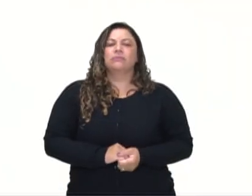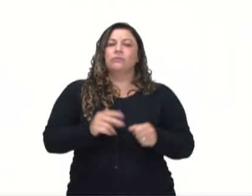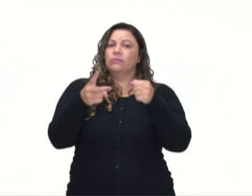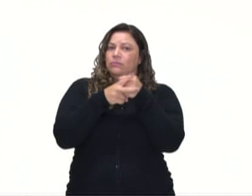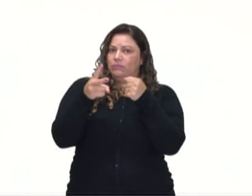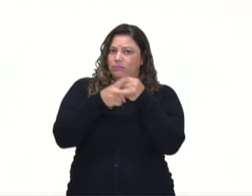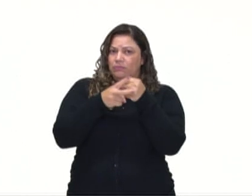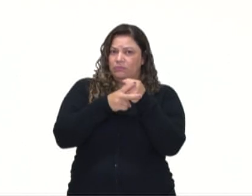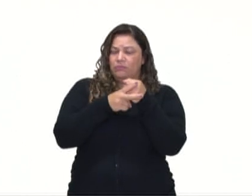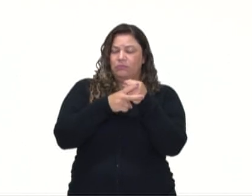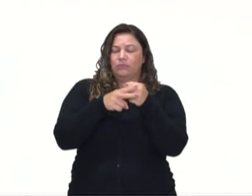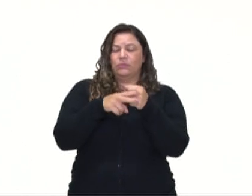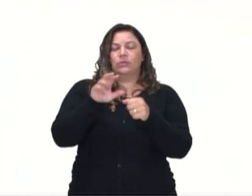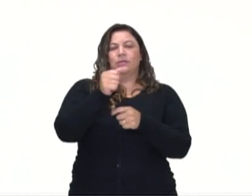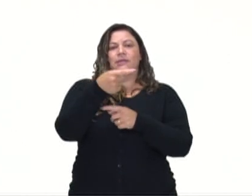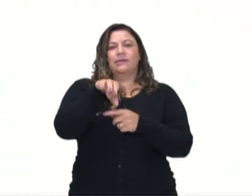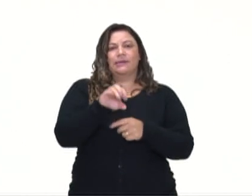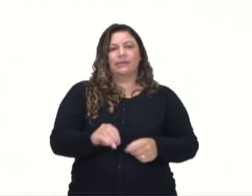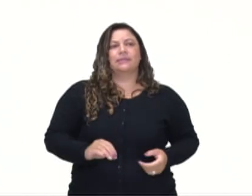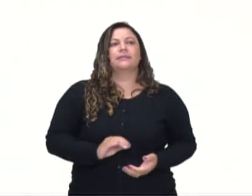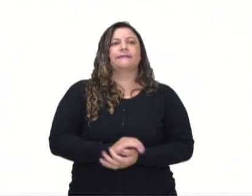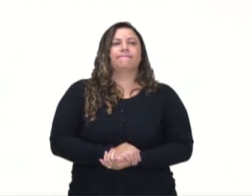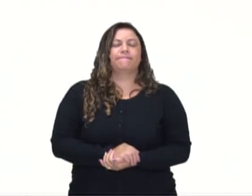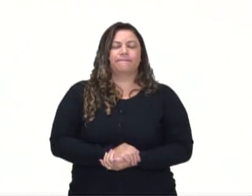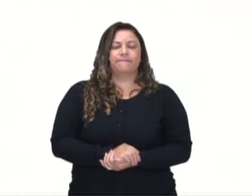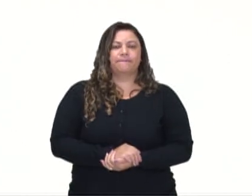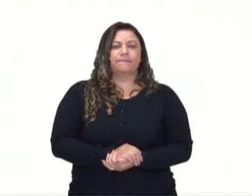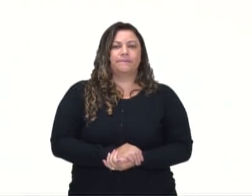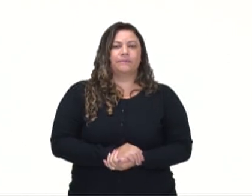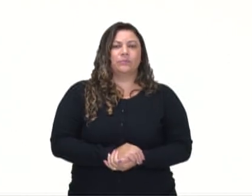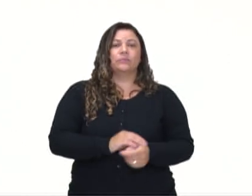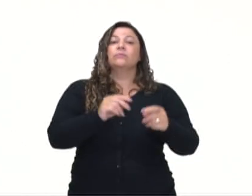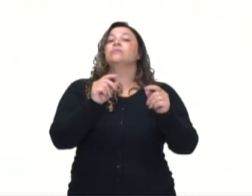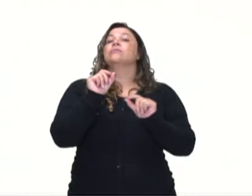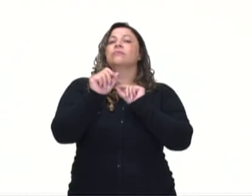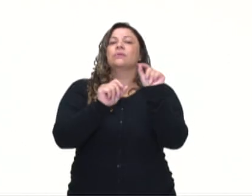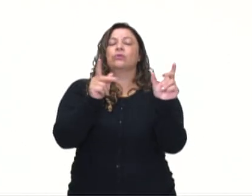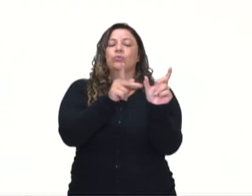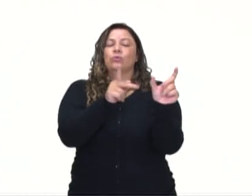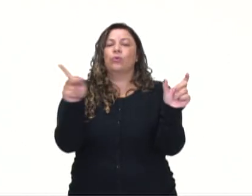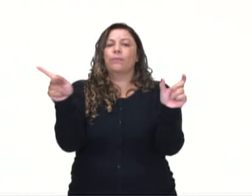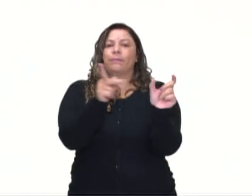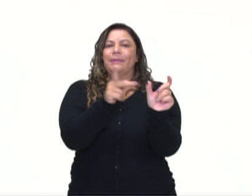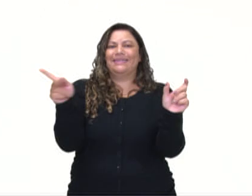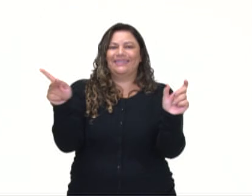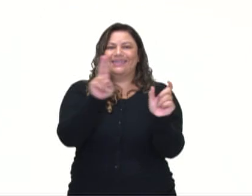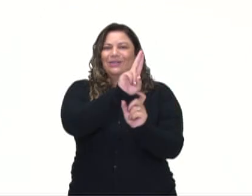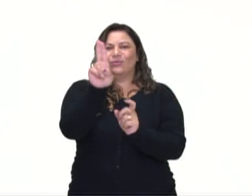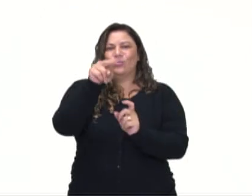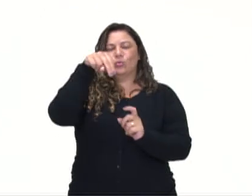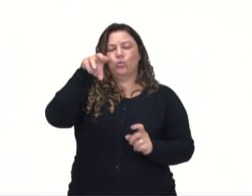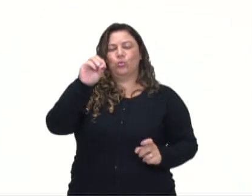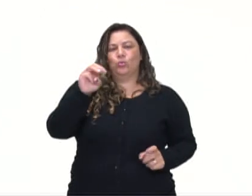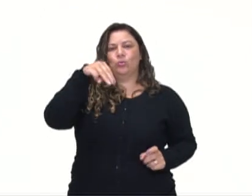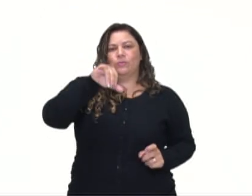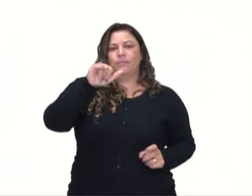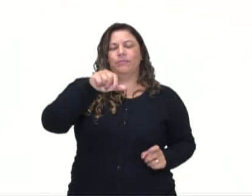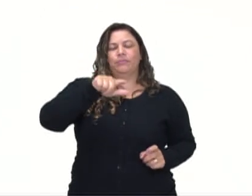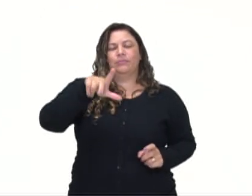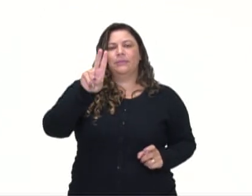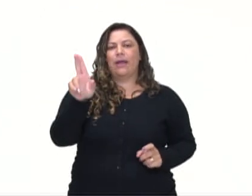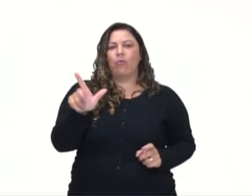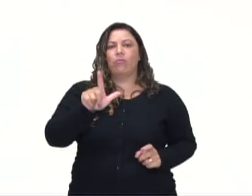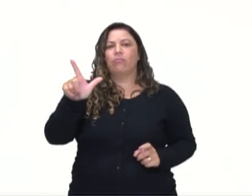ação, predicado verbal. E quando o nosso predicado ele é nominal? É quando temos um verbo de